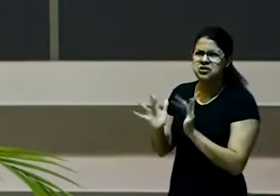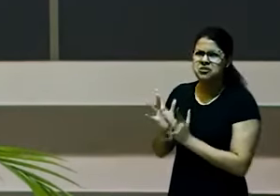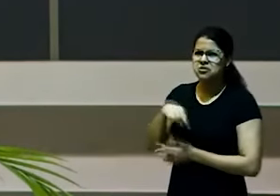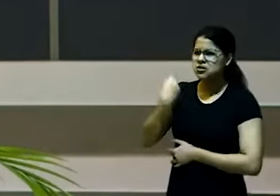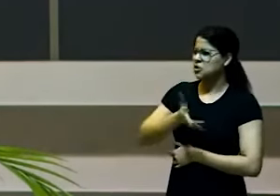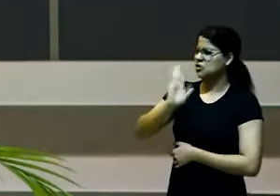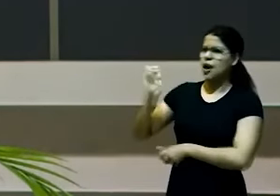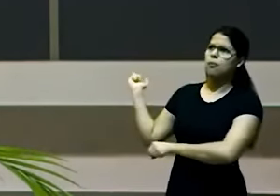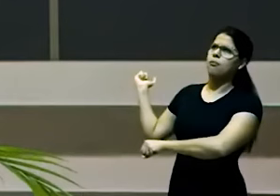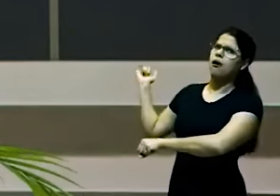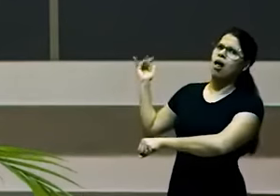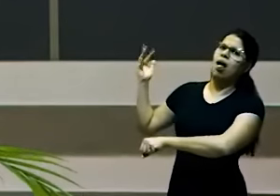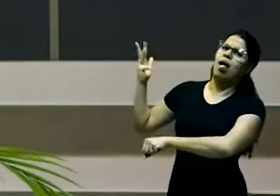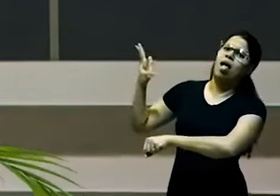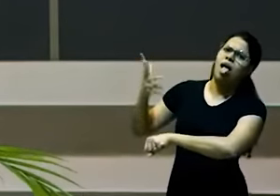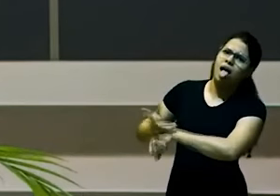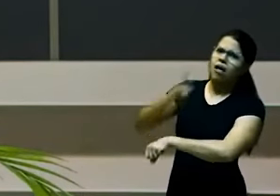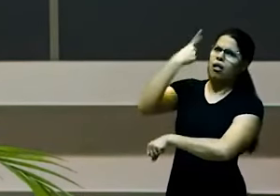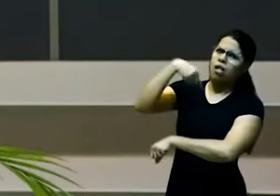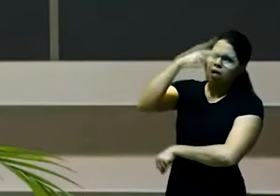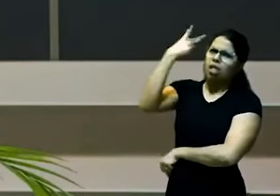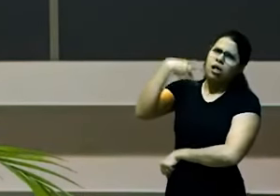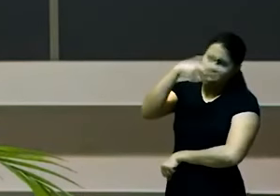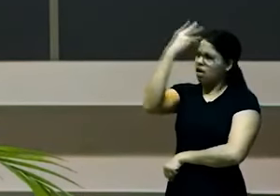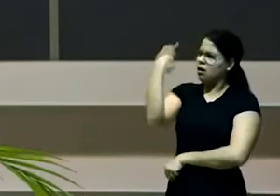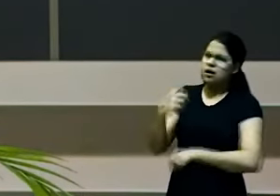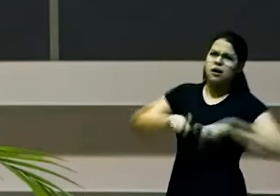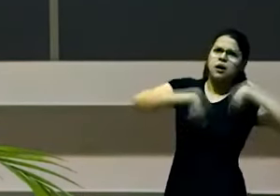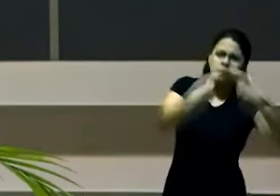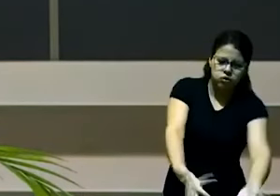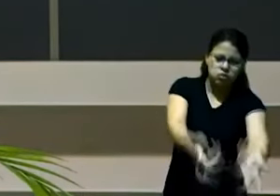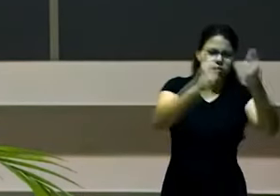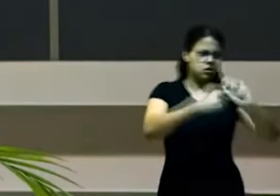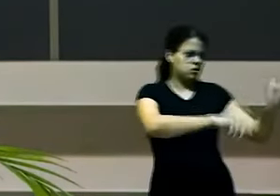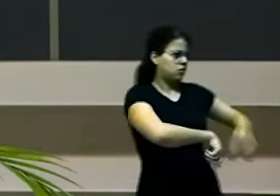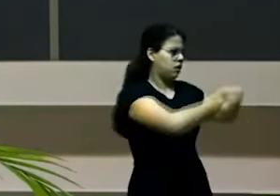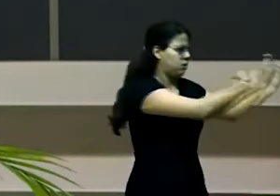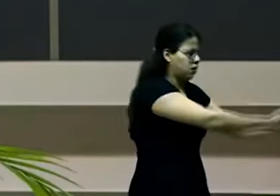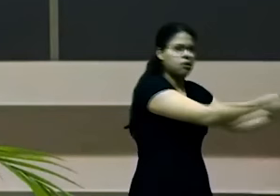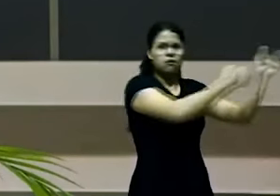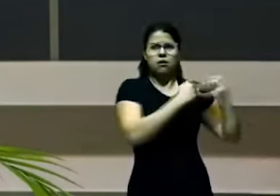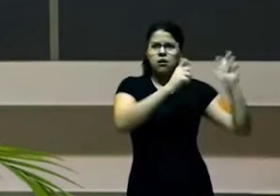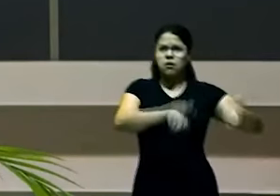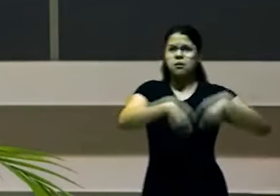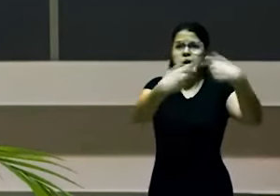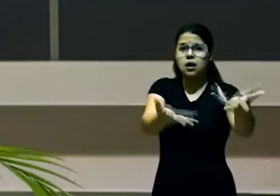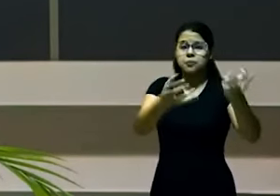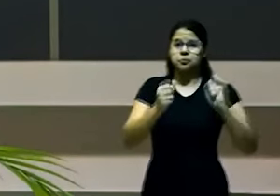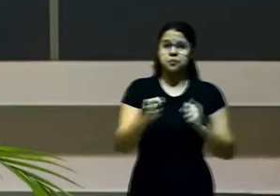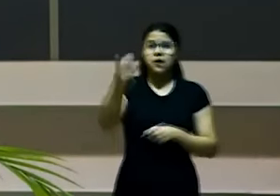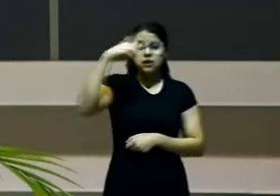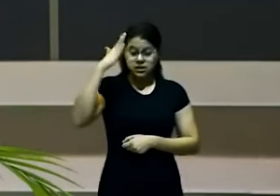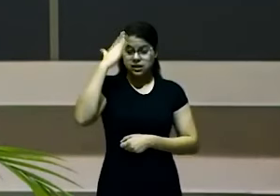inteira para quem sabe que o que é pescar para quem é pescador o melhor horário para se